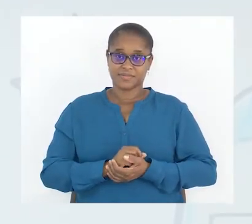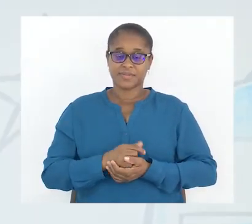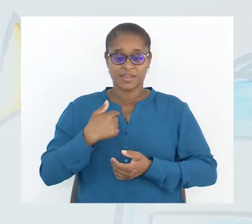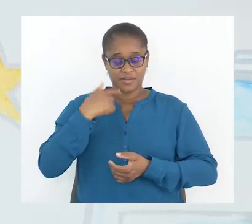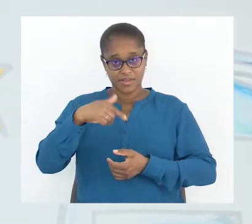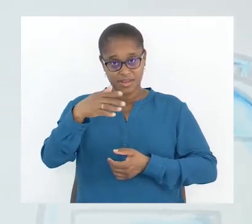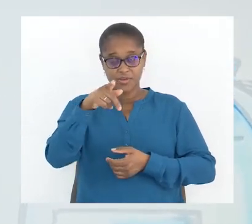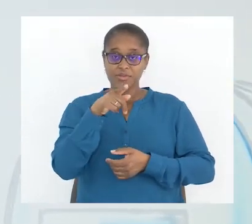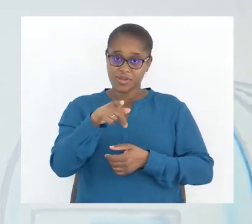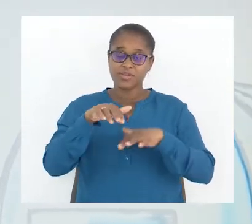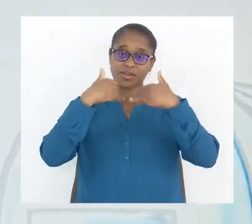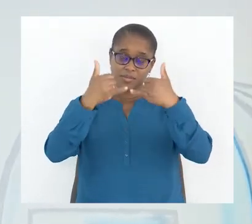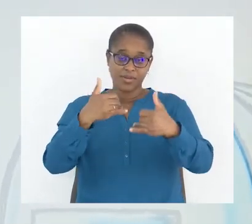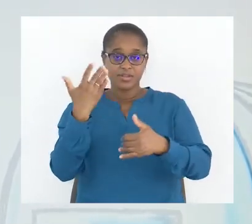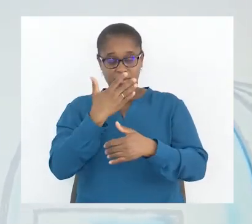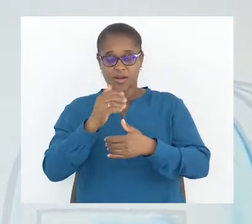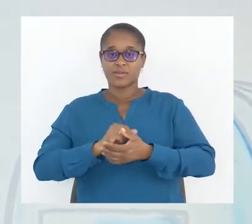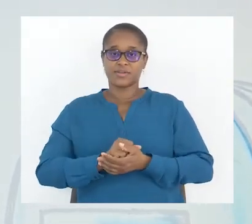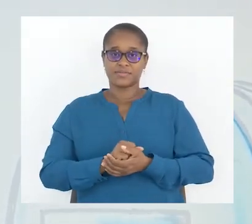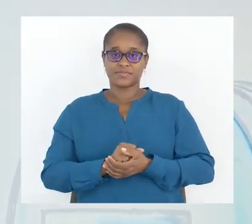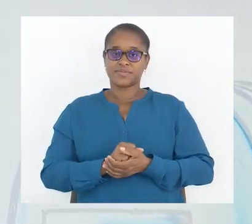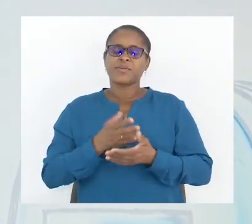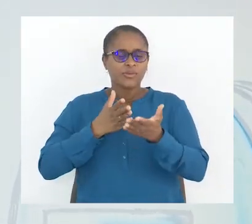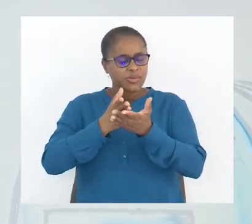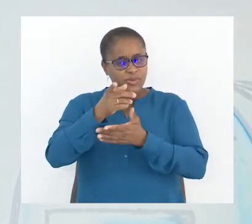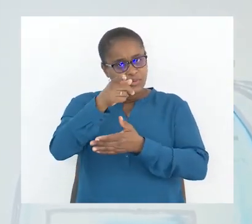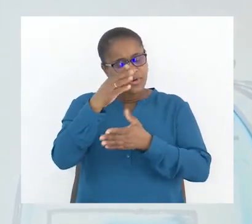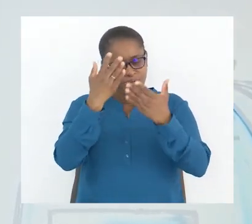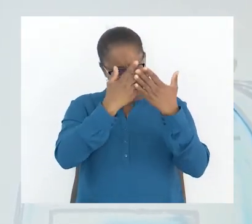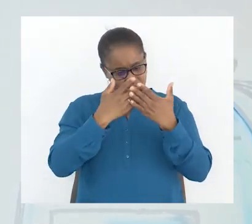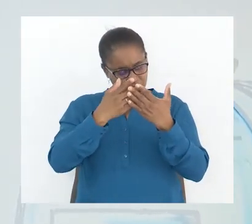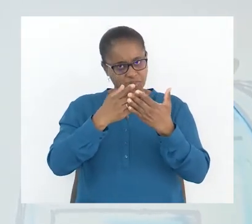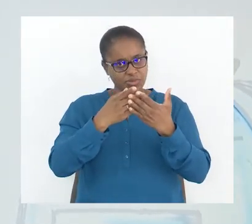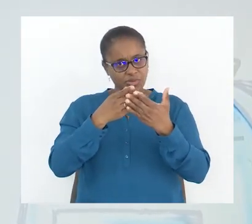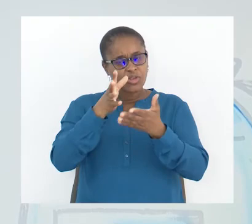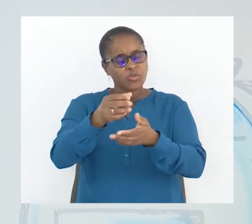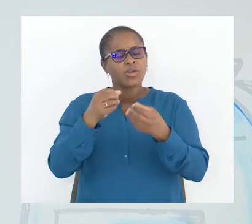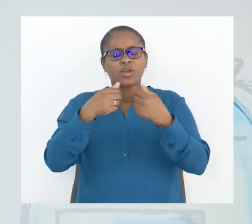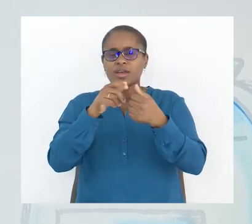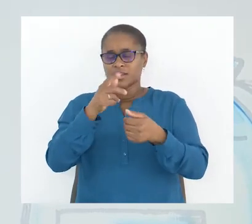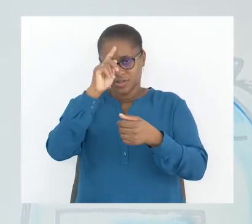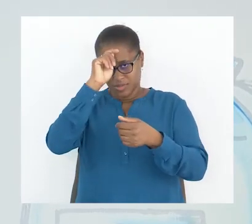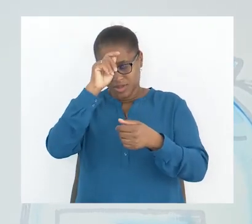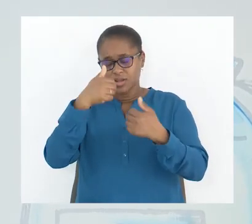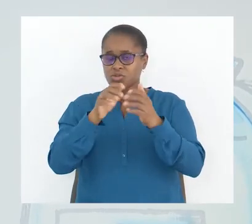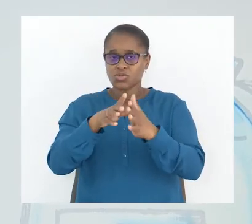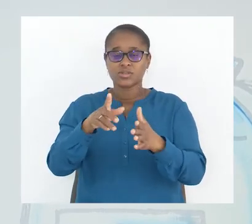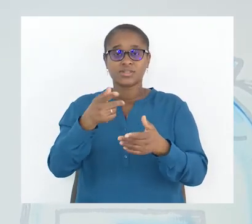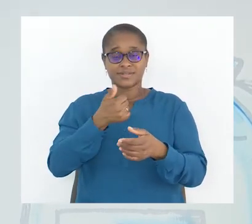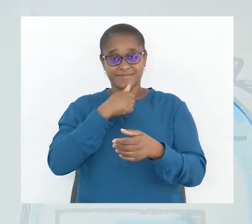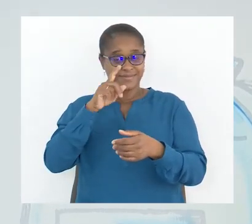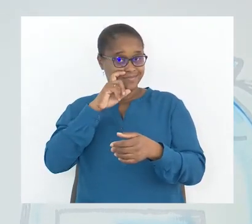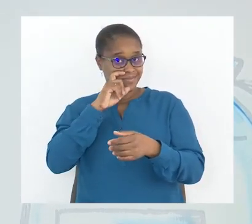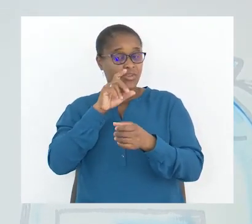Estarei contigo na próxima aula. Continua a estudar, a tomar todas as medidas preventivas contra o